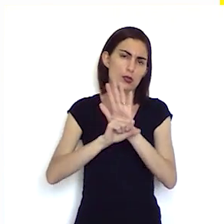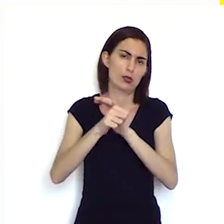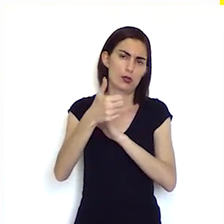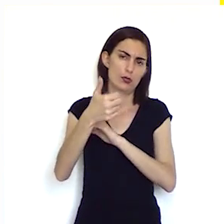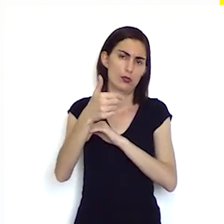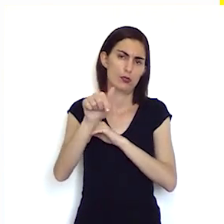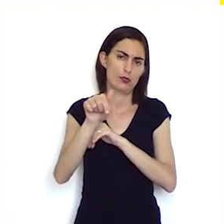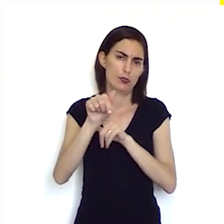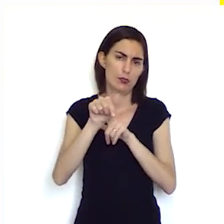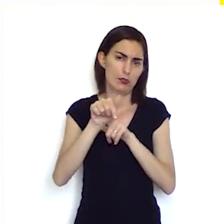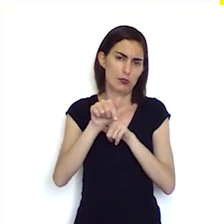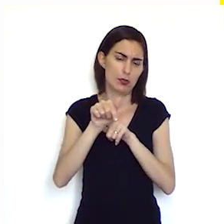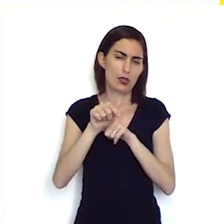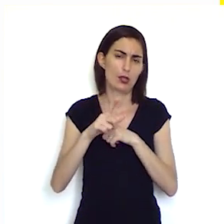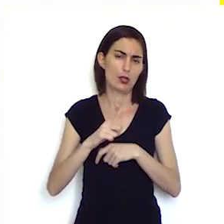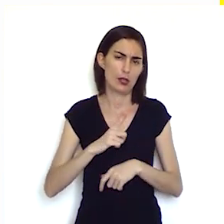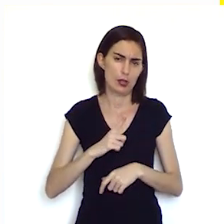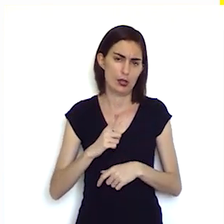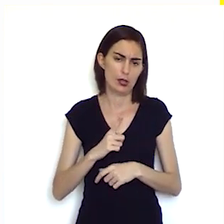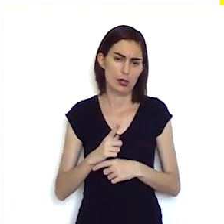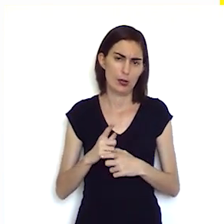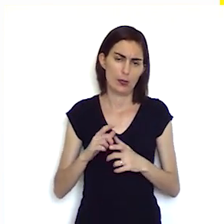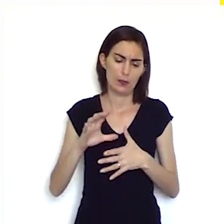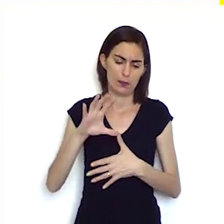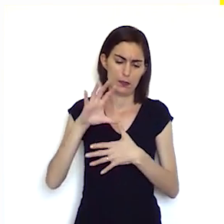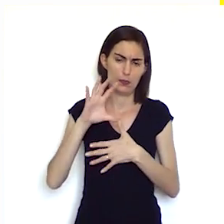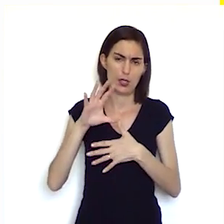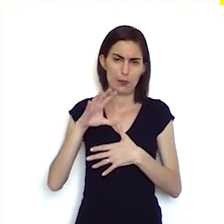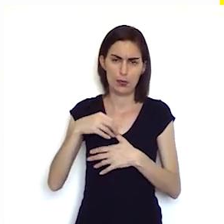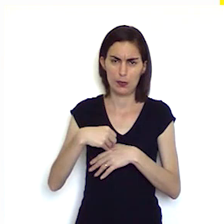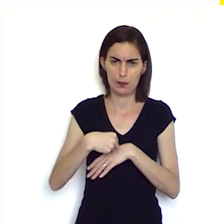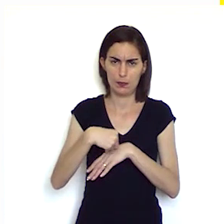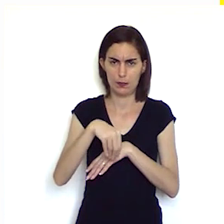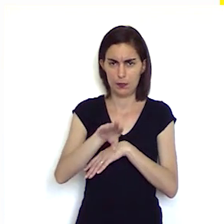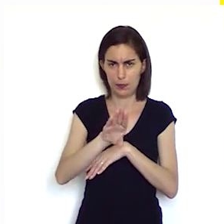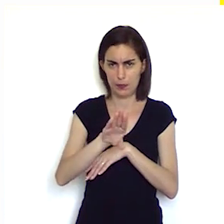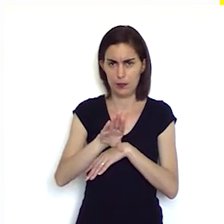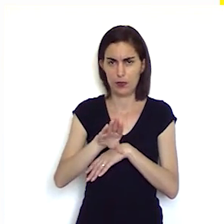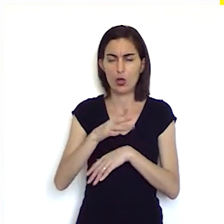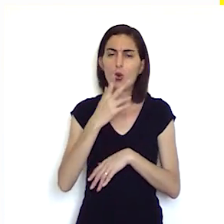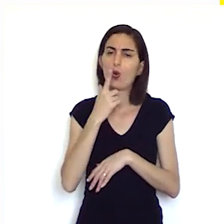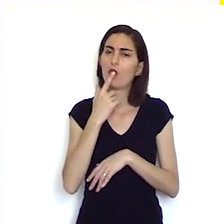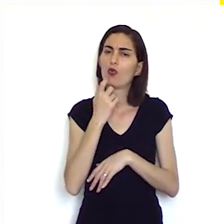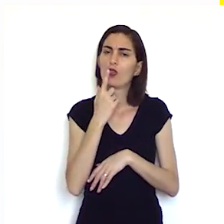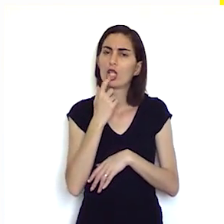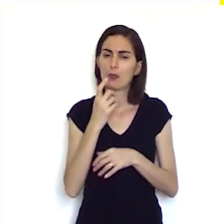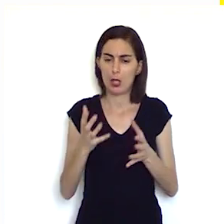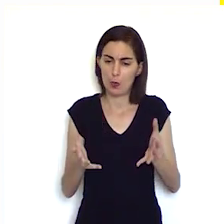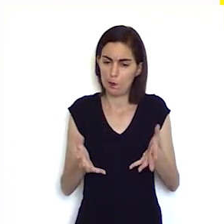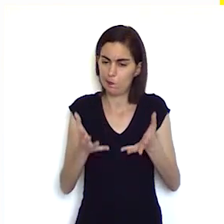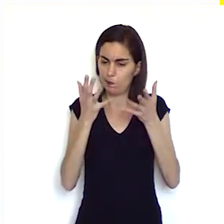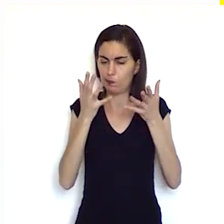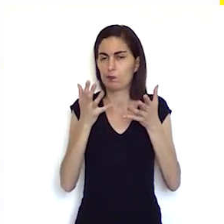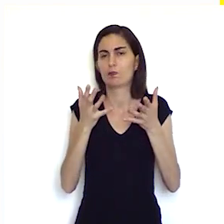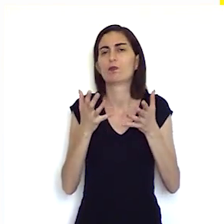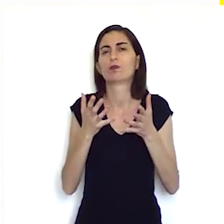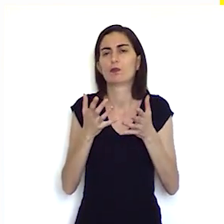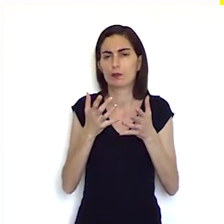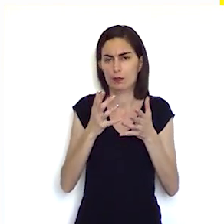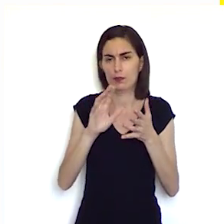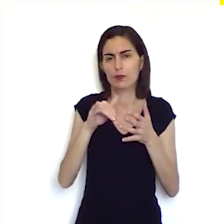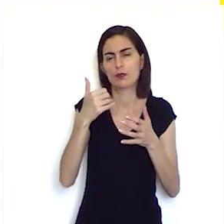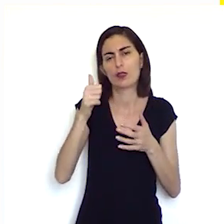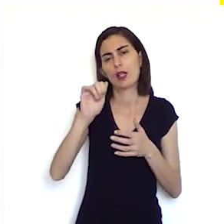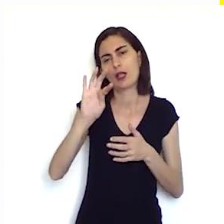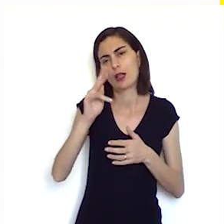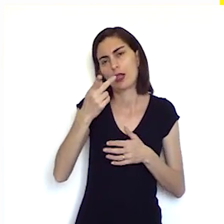XVII então a gente tem um mapa que traz uma cor avermelhada acentuada ali no